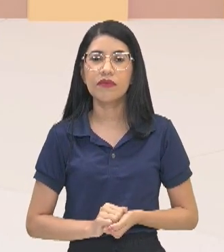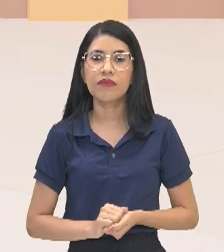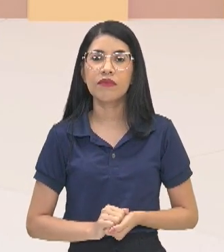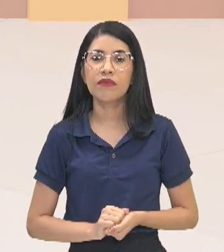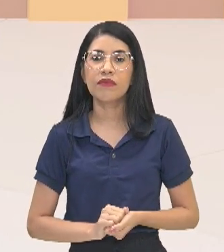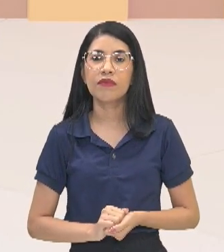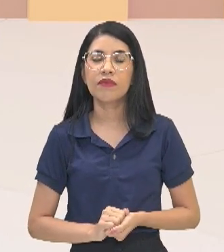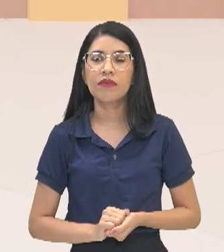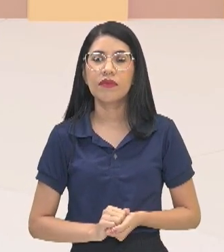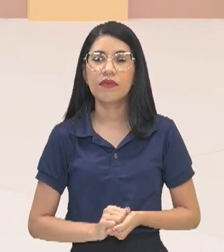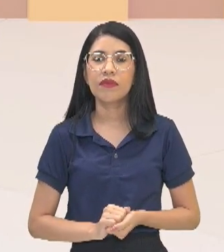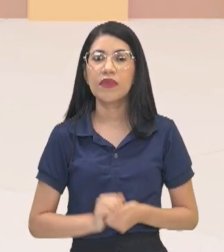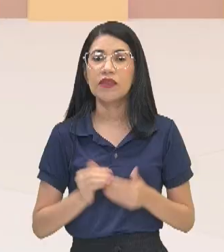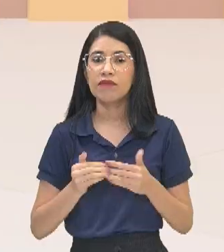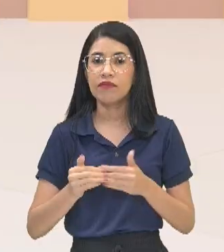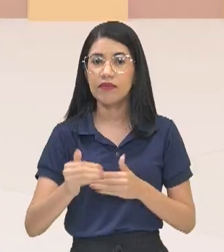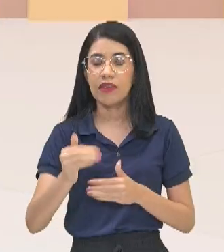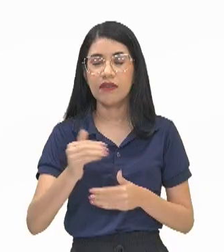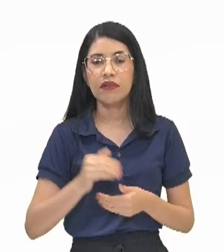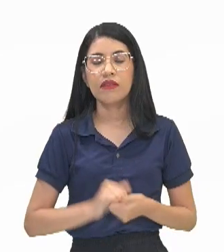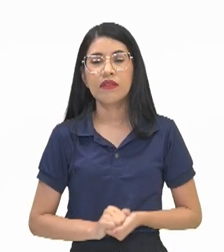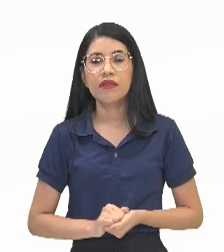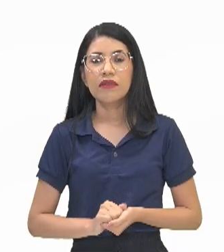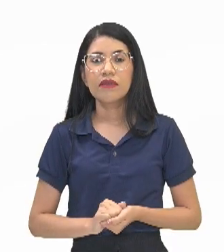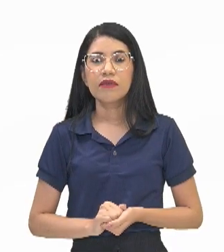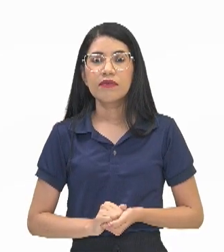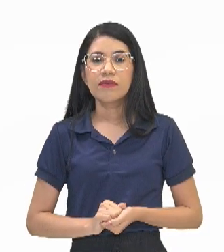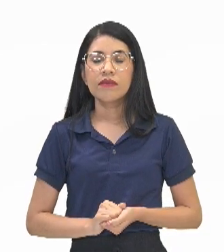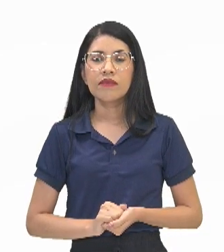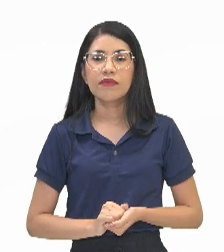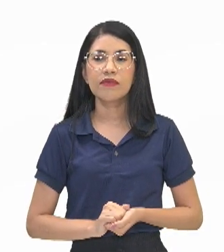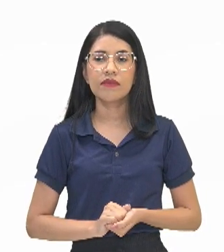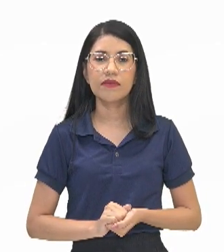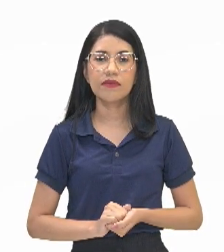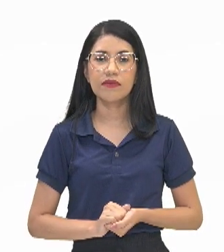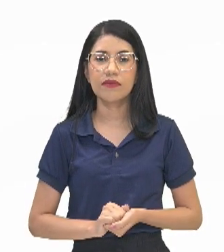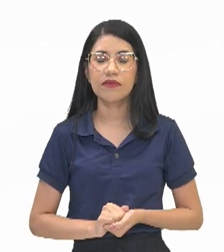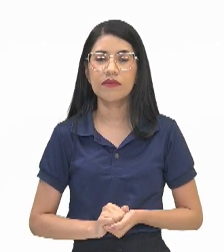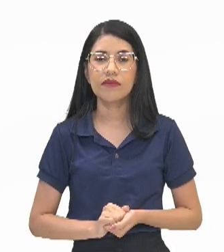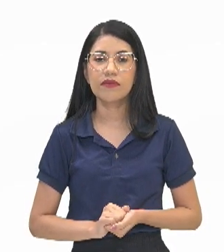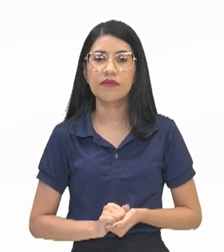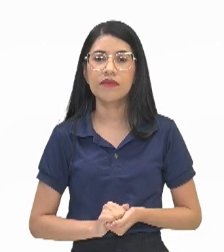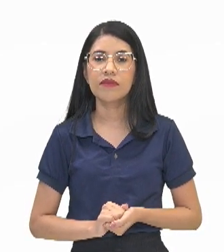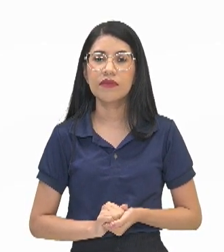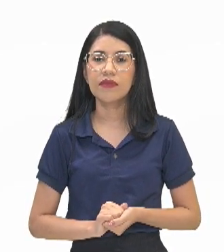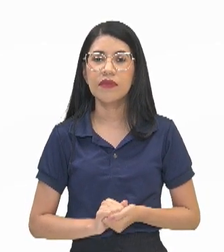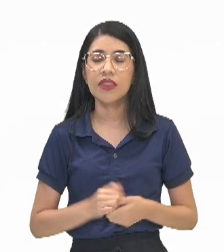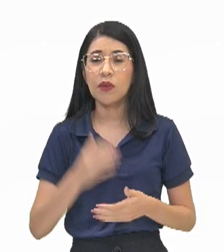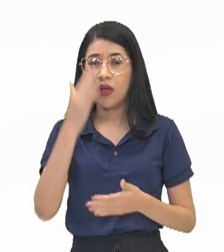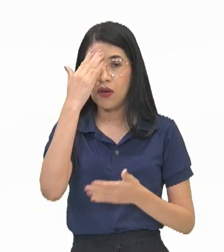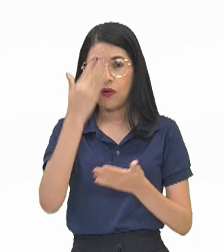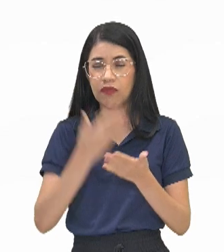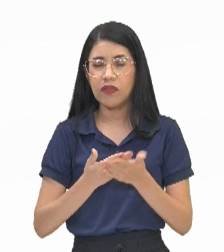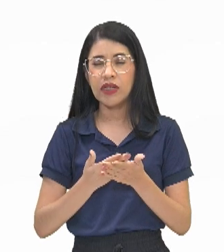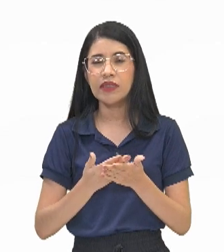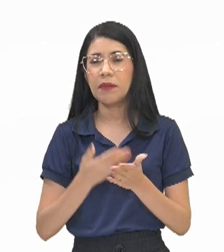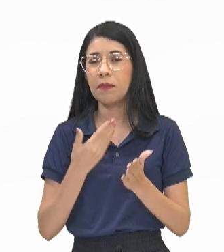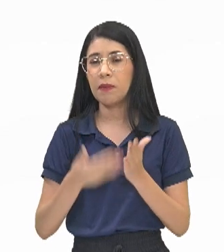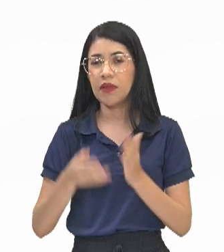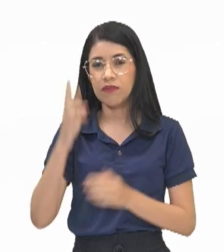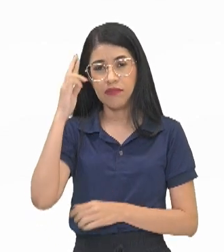cultural. Vamos lá, vamos caminhar mais para frente um pouquinho aqui, ó. Então, perdeu-se a confiança na razão, essa